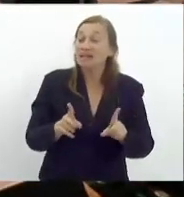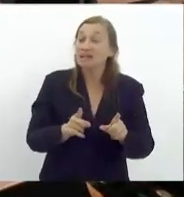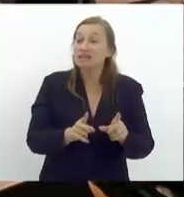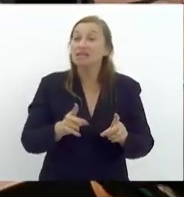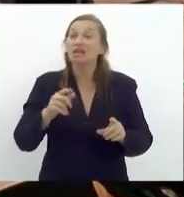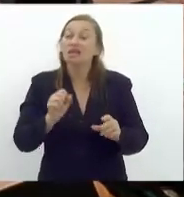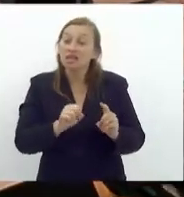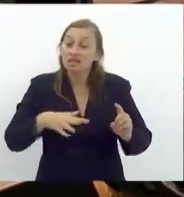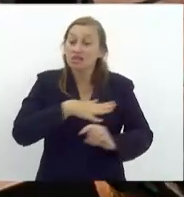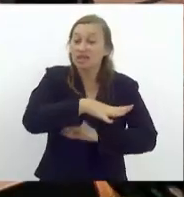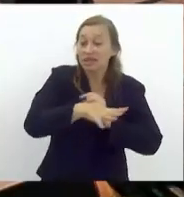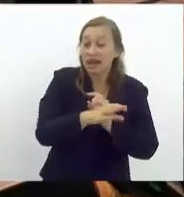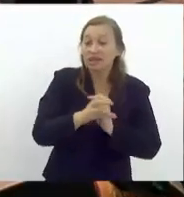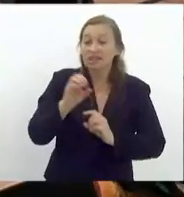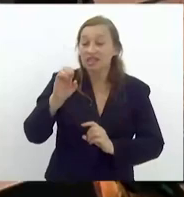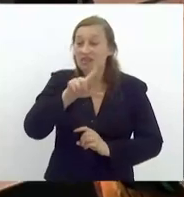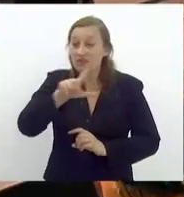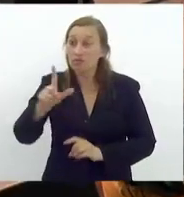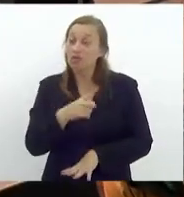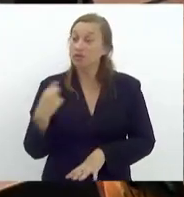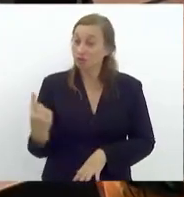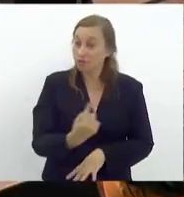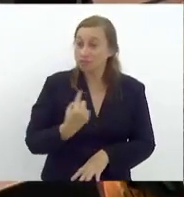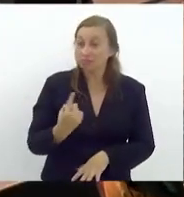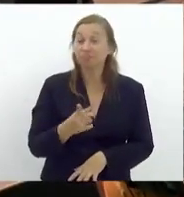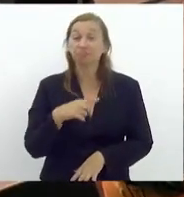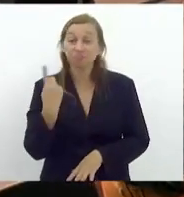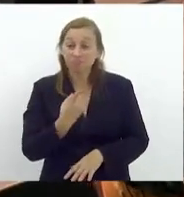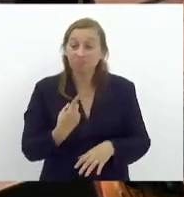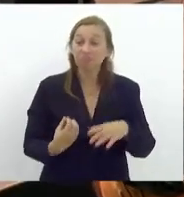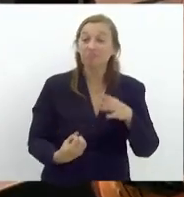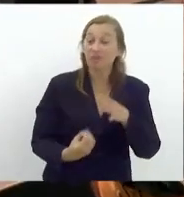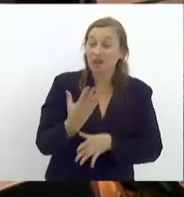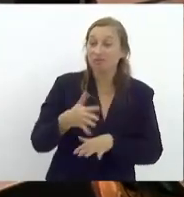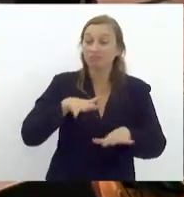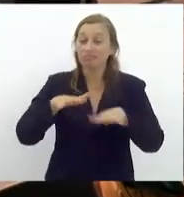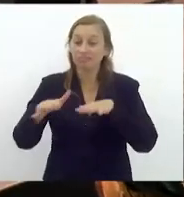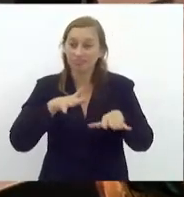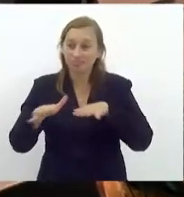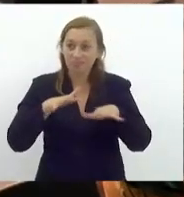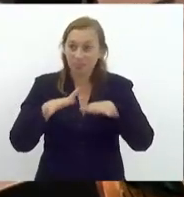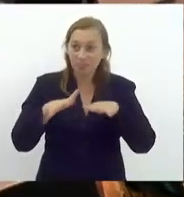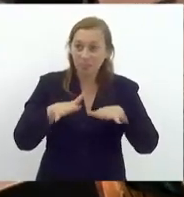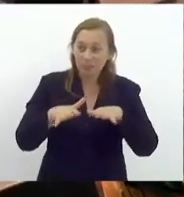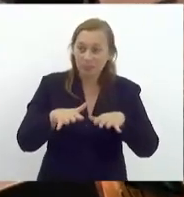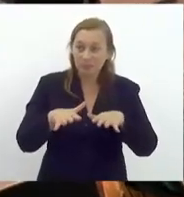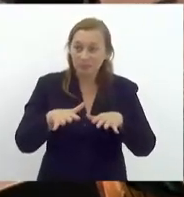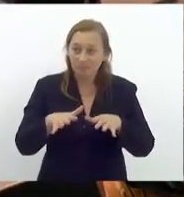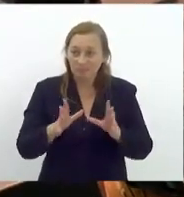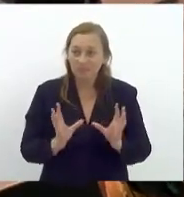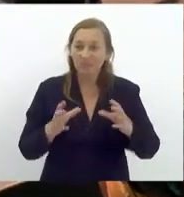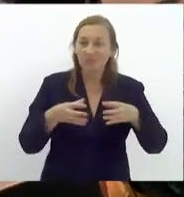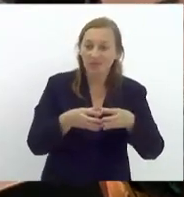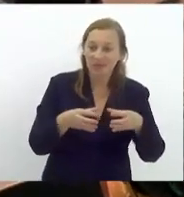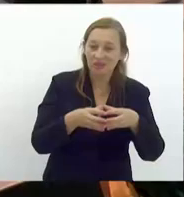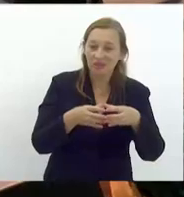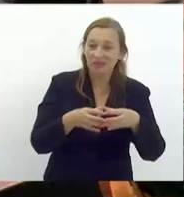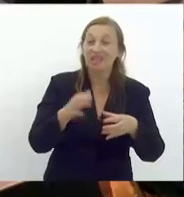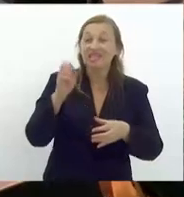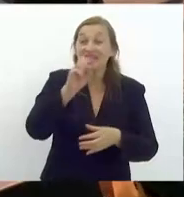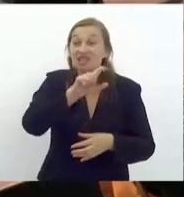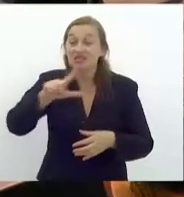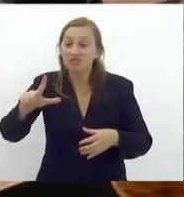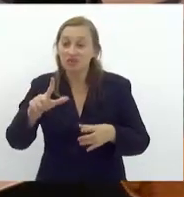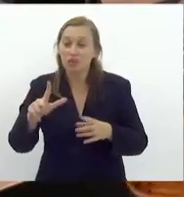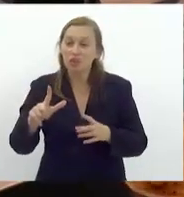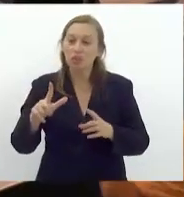da sociedade civil que somos nós nós que construímos esse movimento a organização coletiva da sociedade civil que legitima